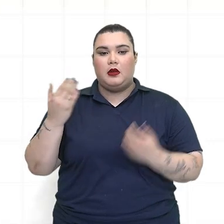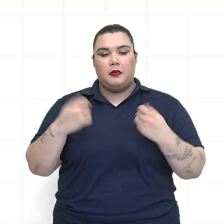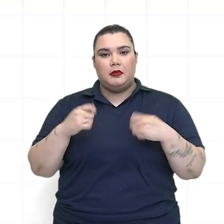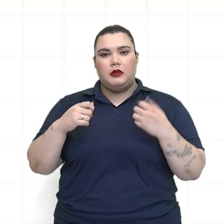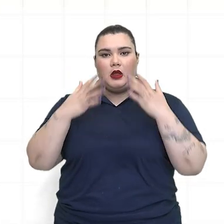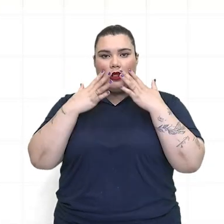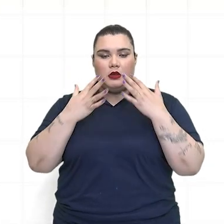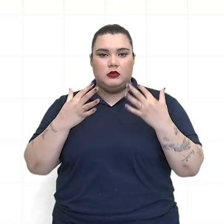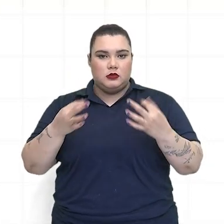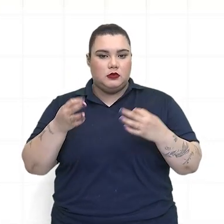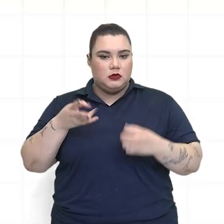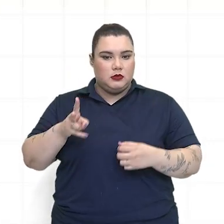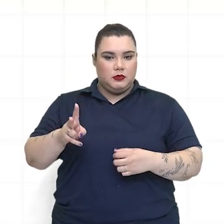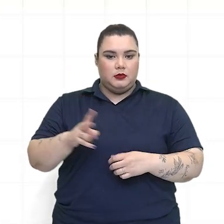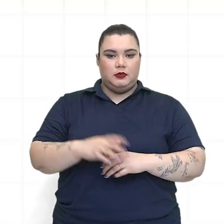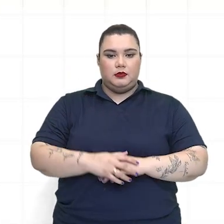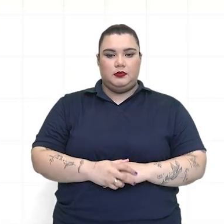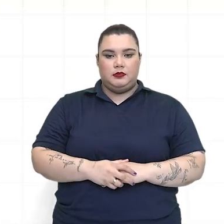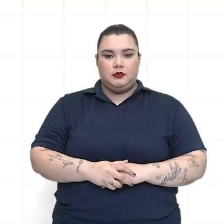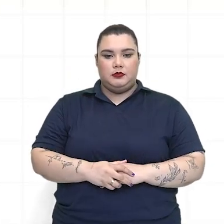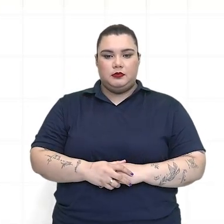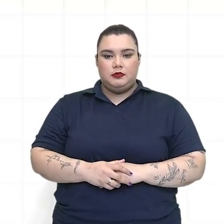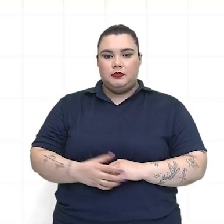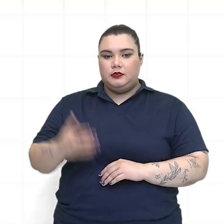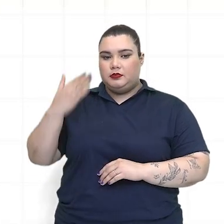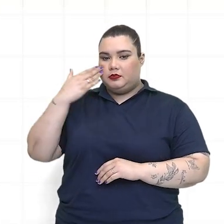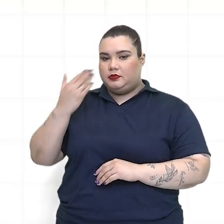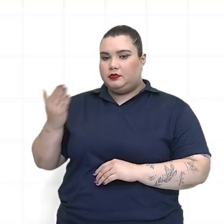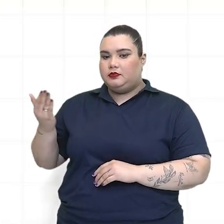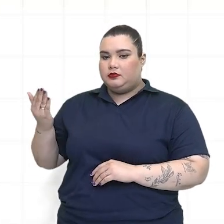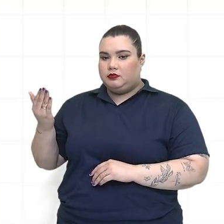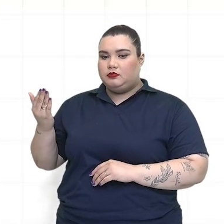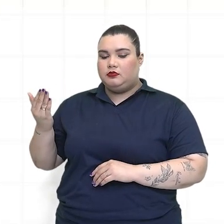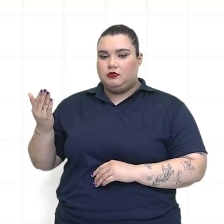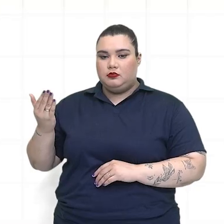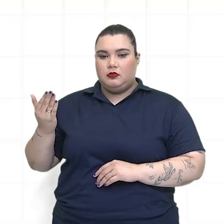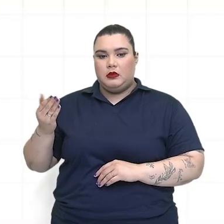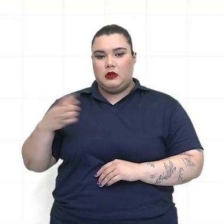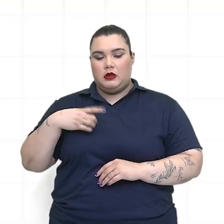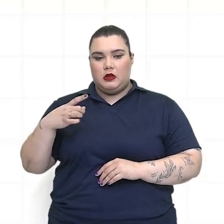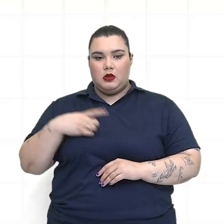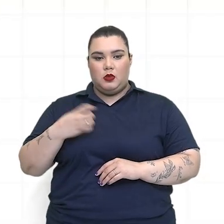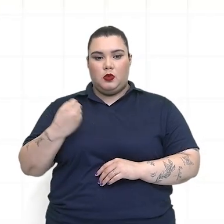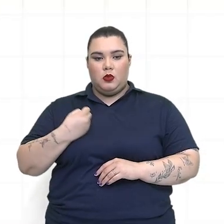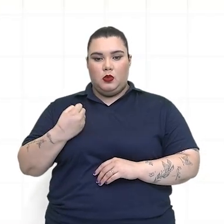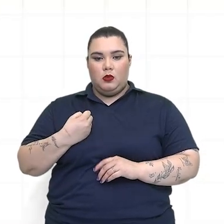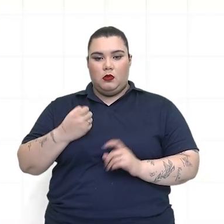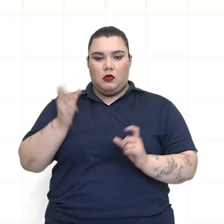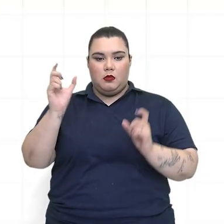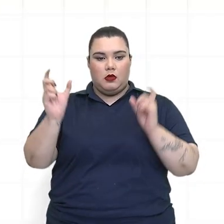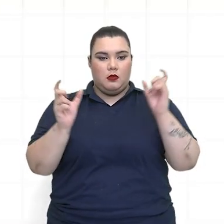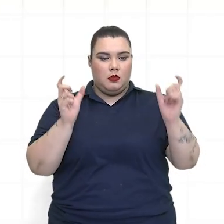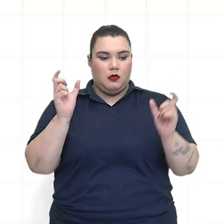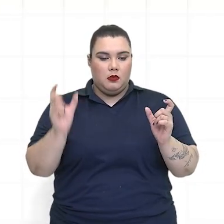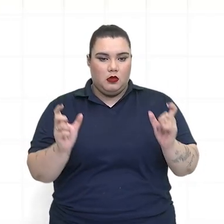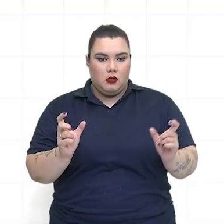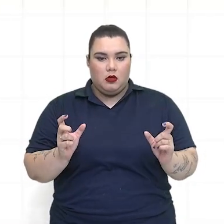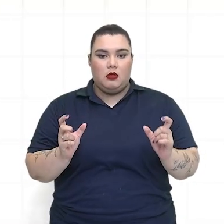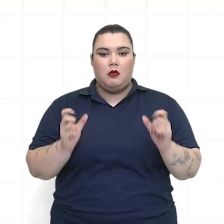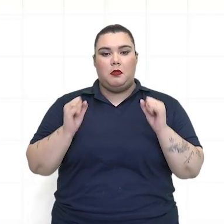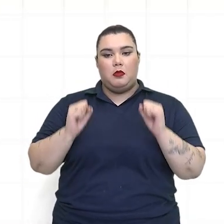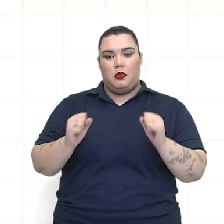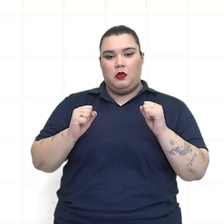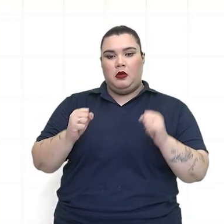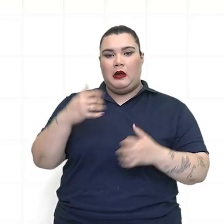olhar isso. Qual é a D? Tá aqui, né? 8.000 metros. Então, ó, existem valores aqui, né, que foram colocados na letra A aqui,